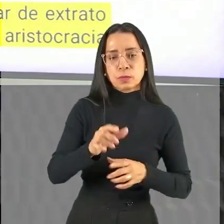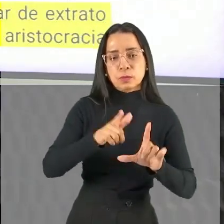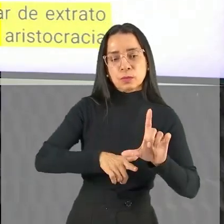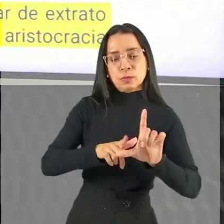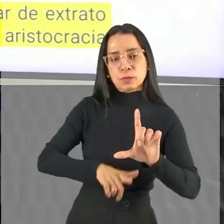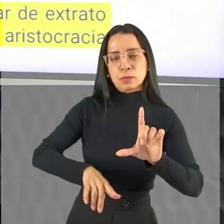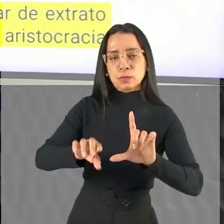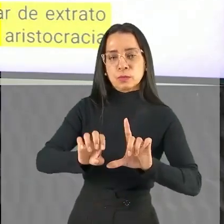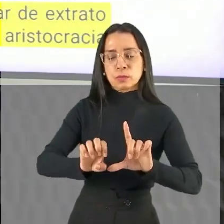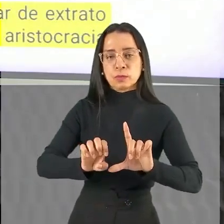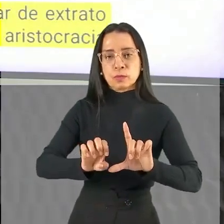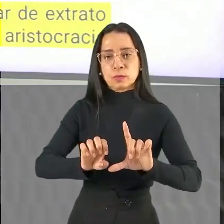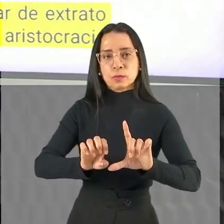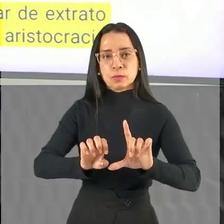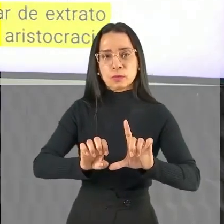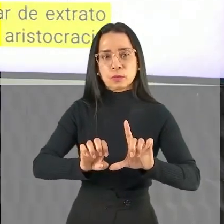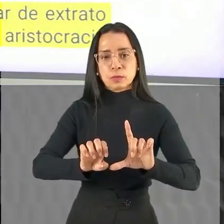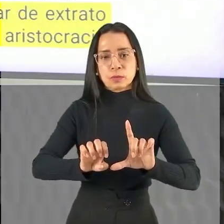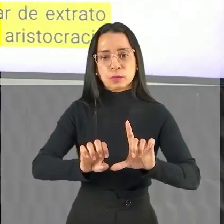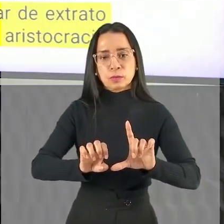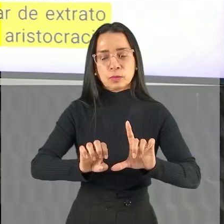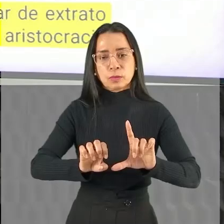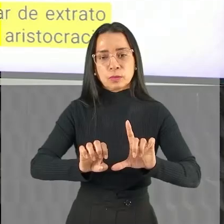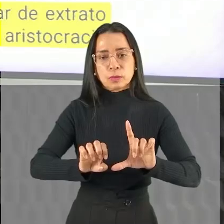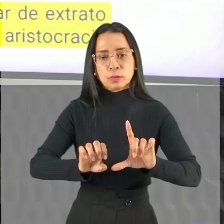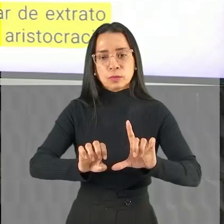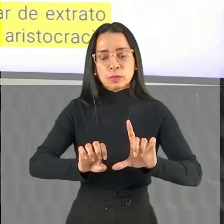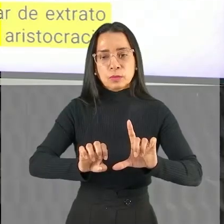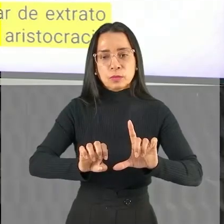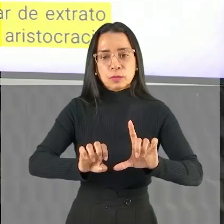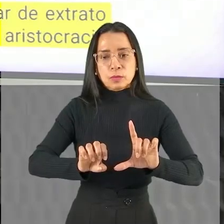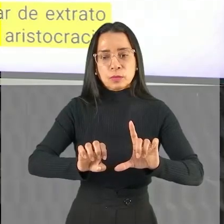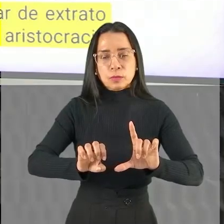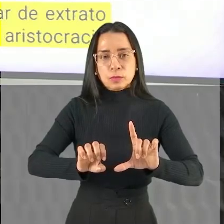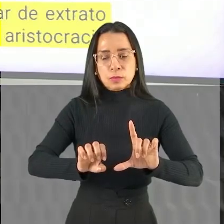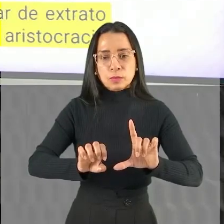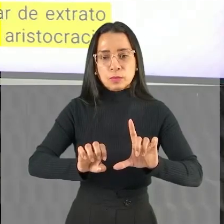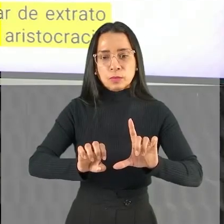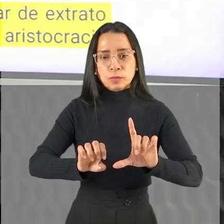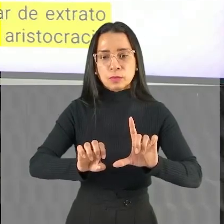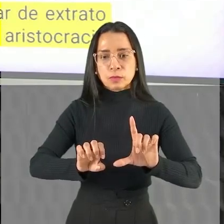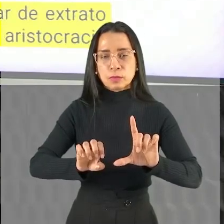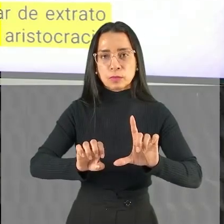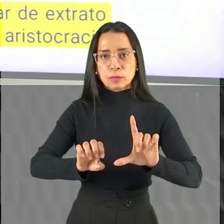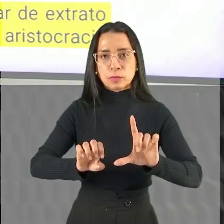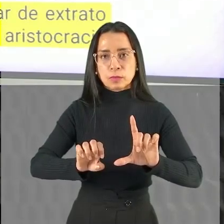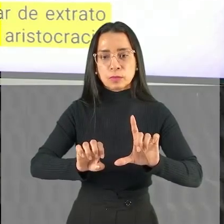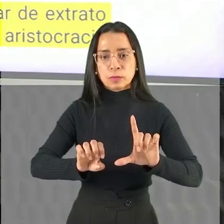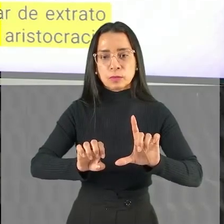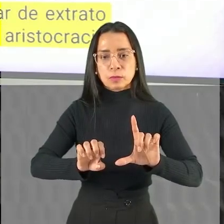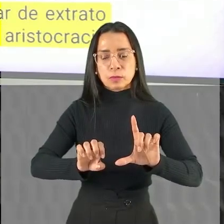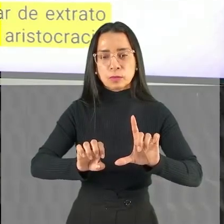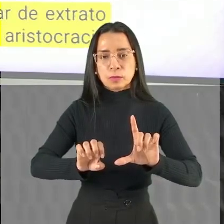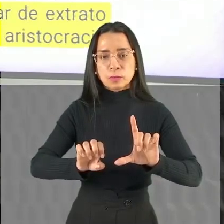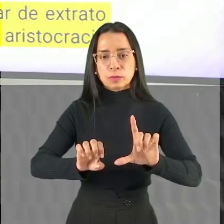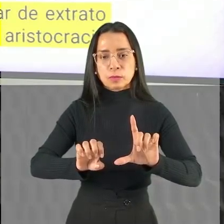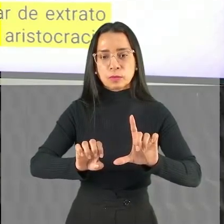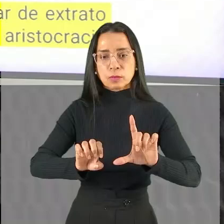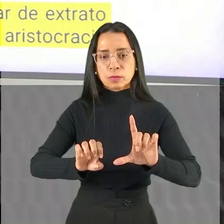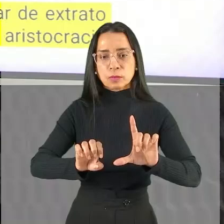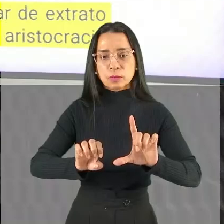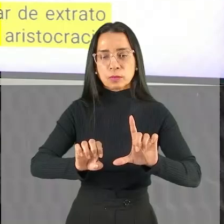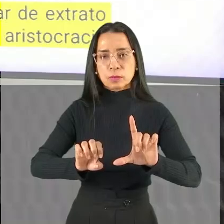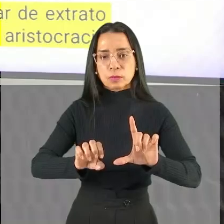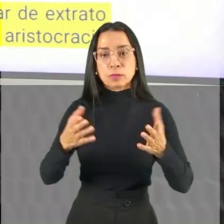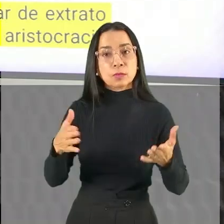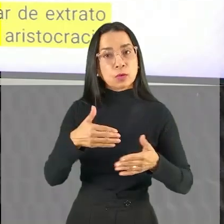letra E, tá? A impossibilidade de se mudar de extrato social e a existência de uma aristocracia hereditária. Então,